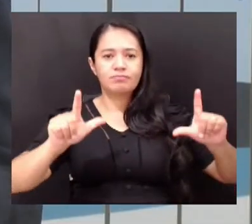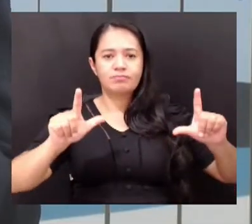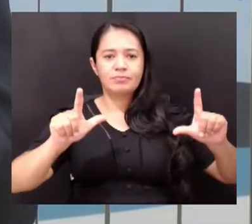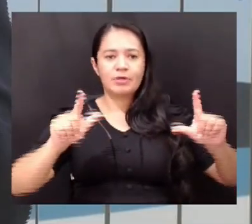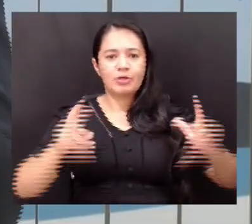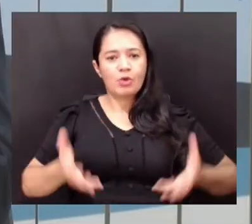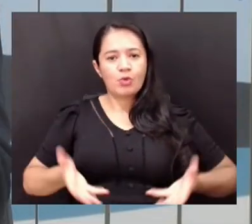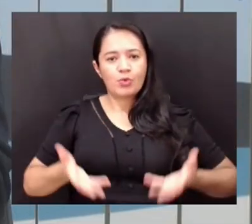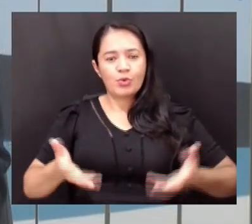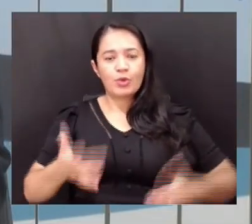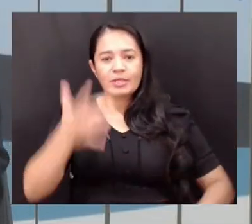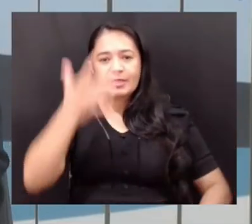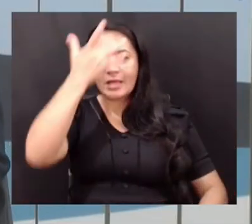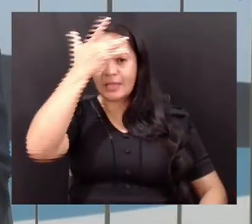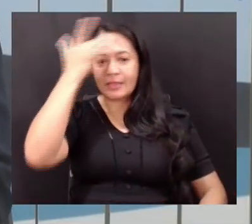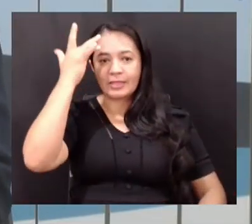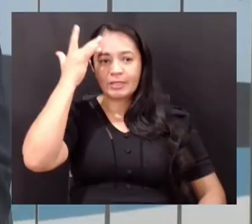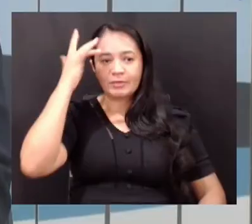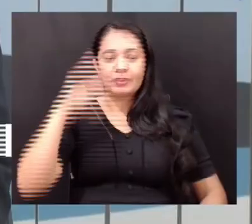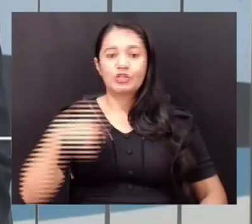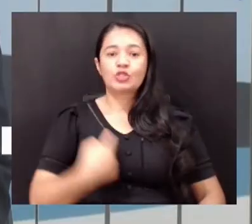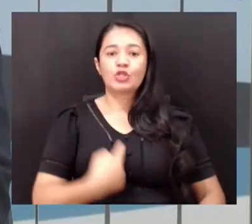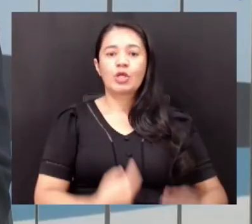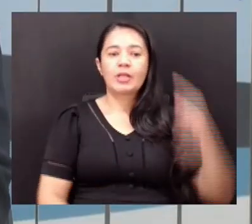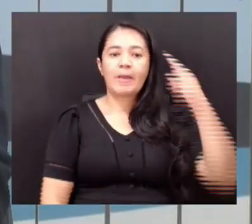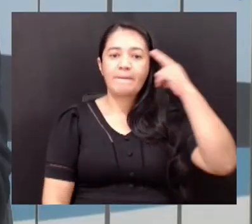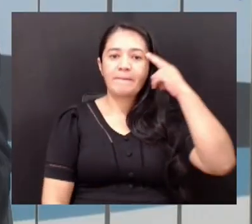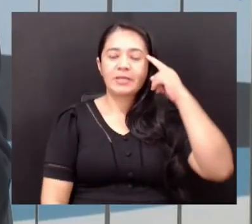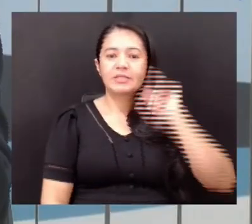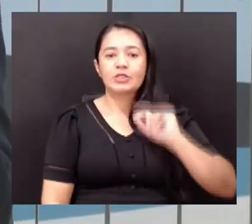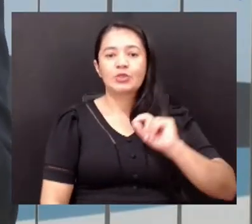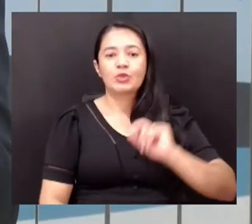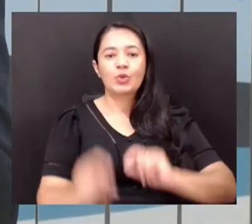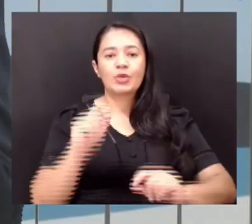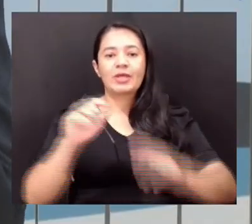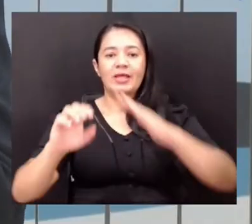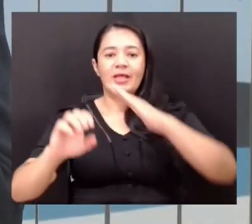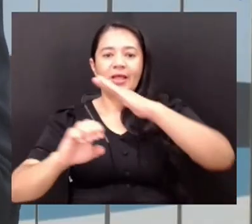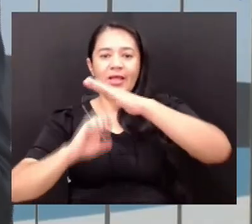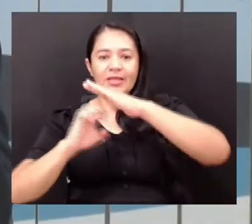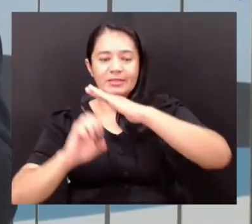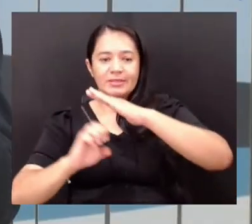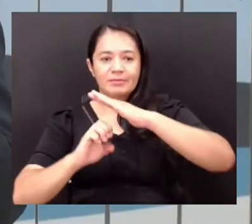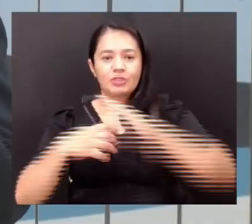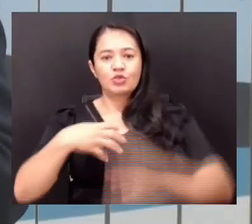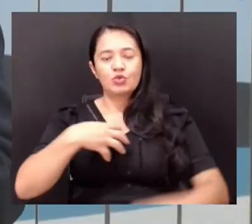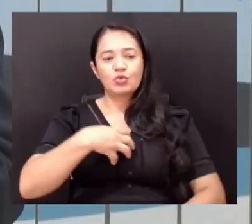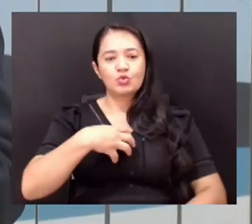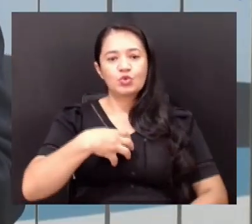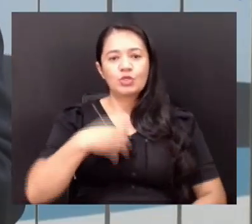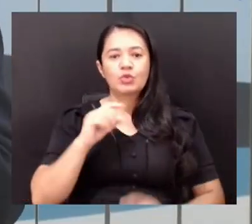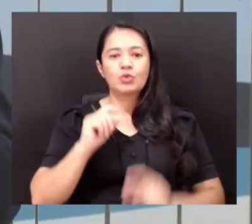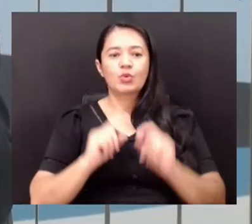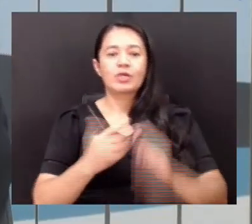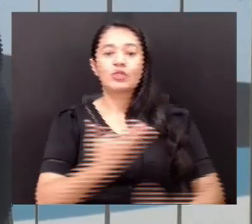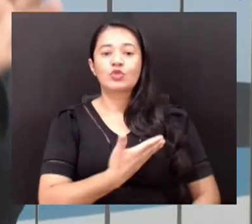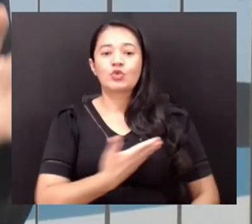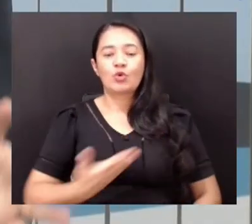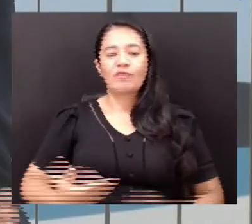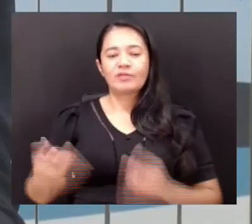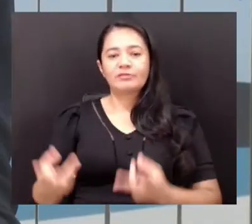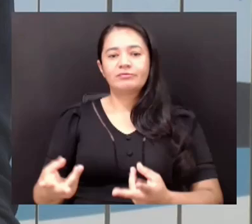mental, a gente está pensando nas empresas, né? De uma forma do governo reconhecer